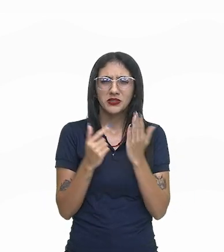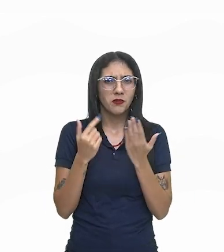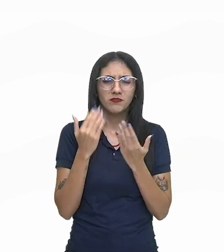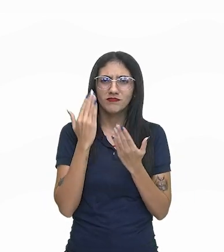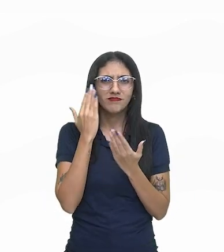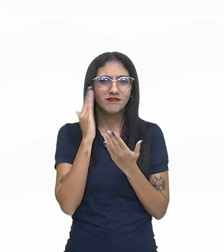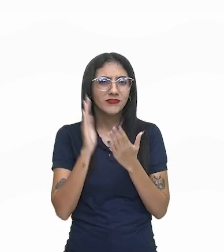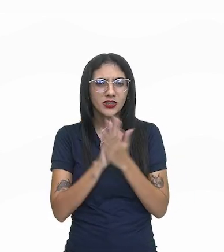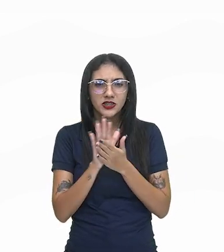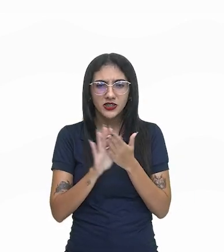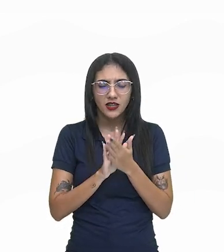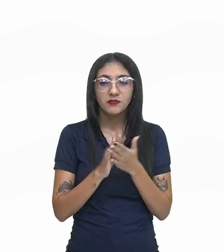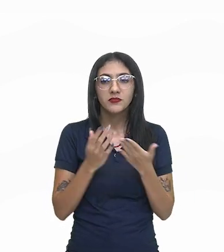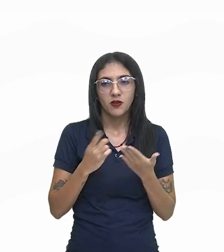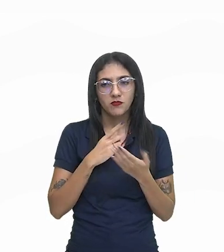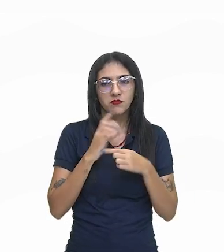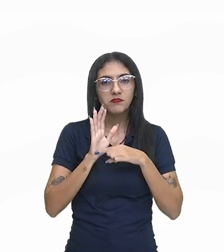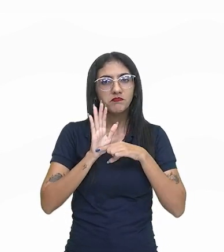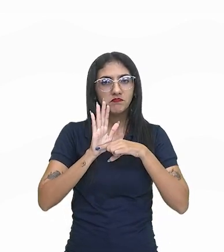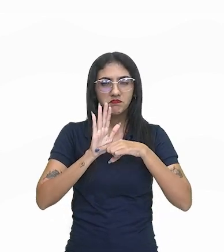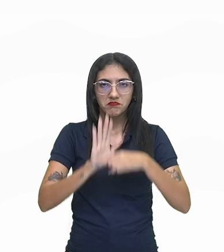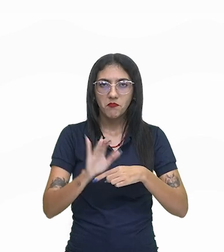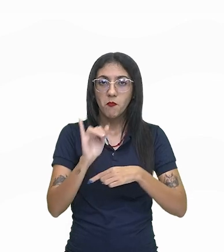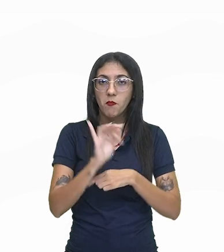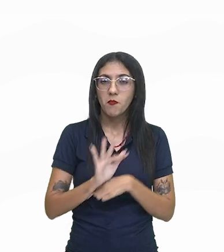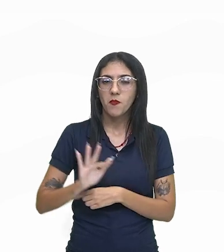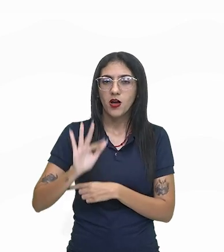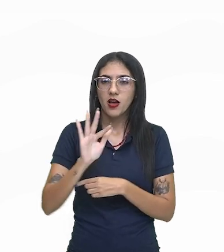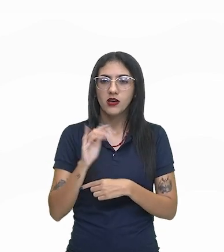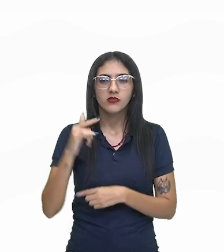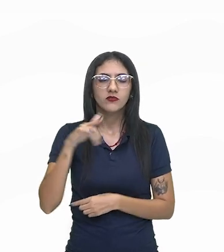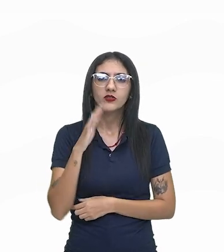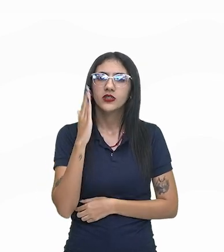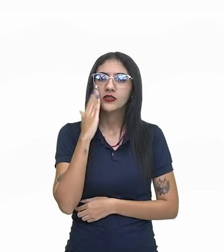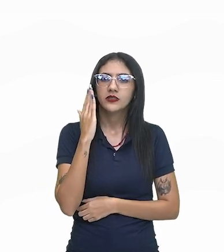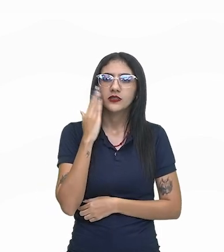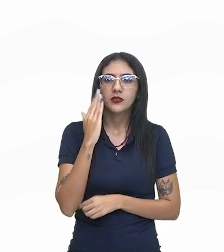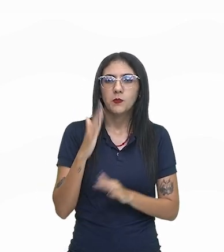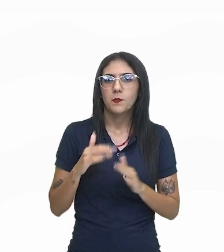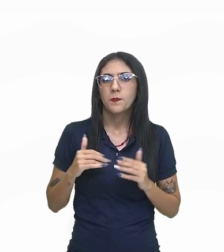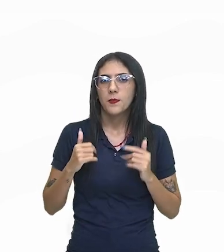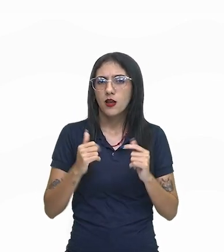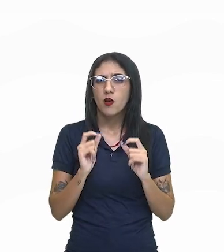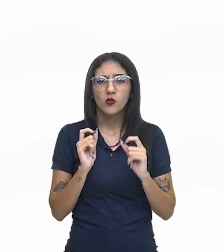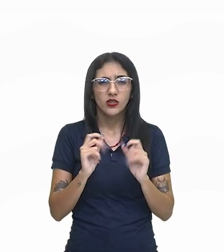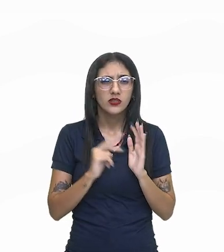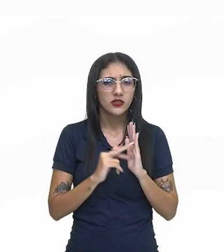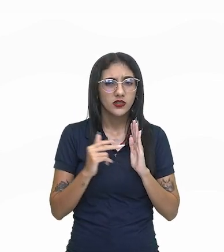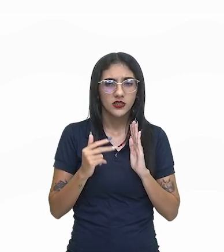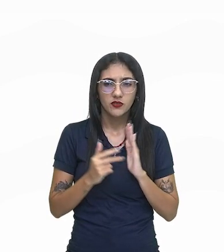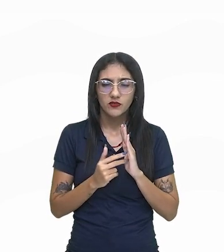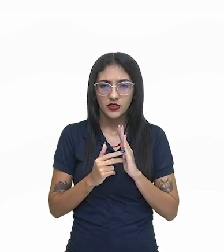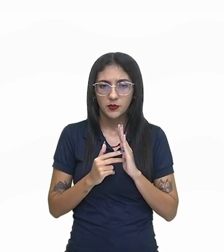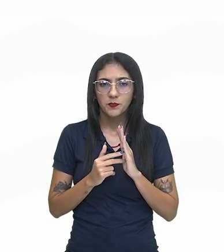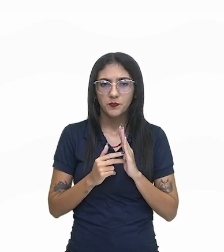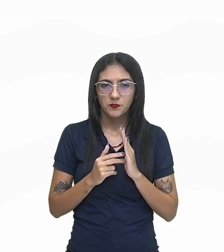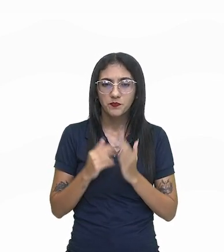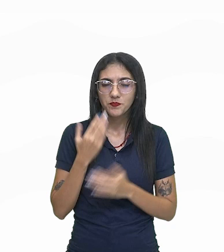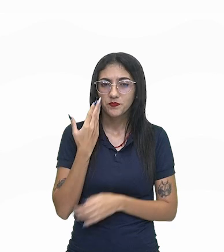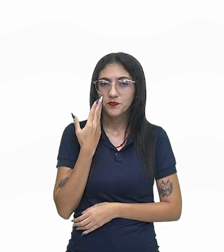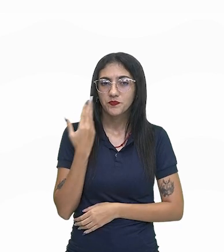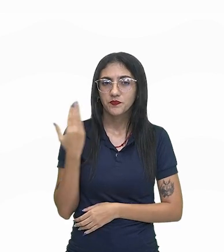vai mostrar para vocês a fórmula para vocês entenderem o que é essa fotofosforilação acíclica